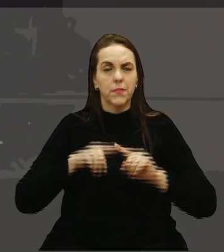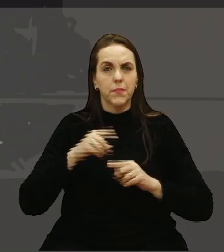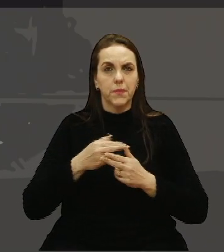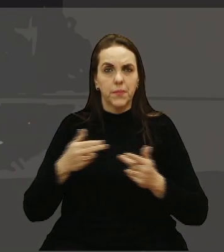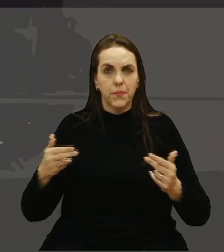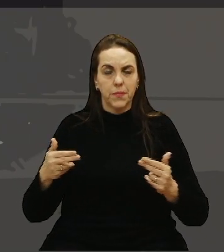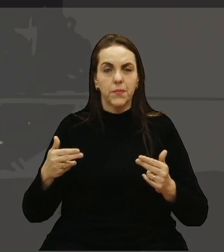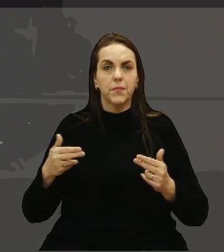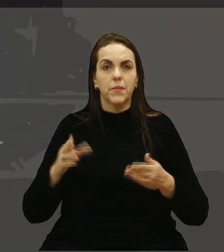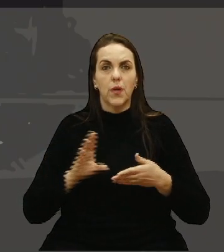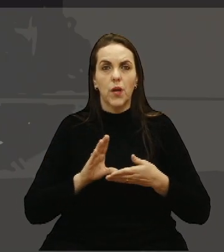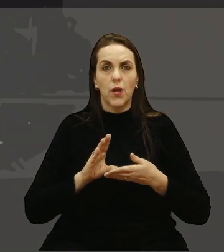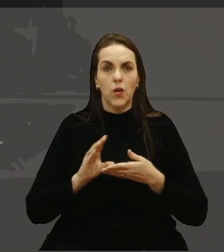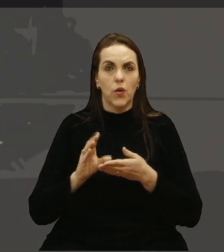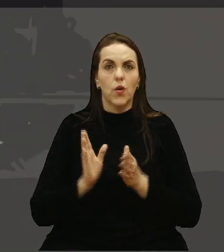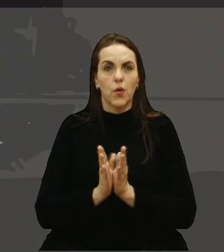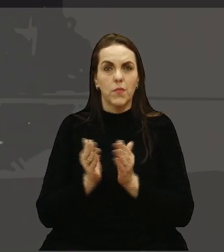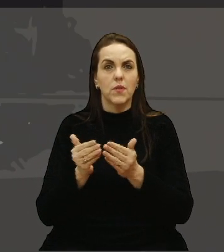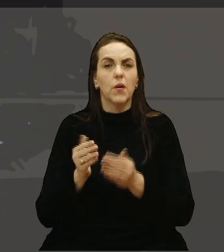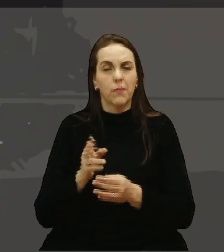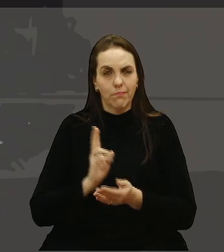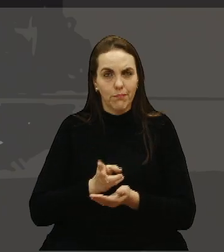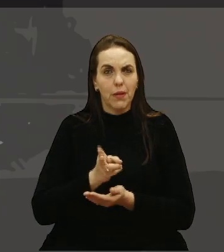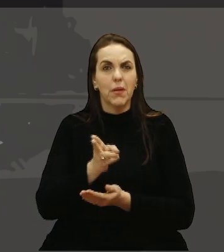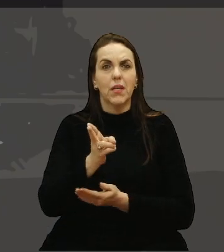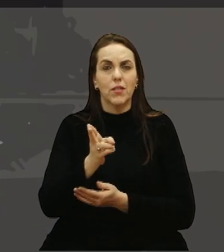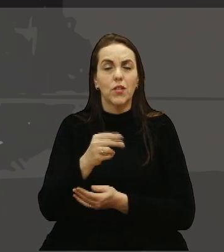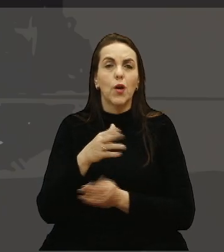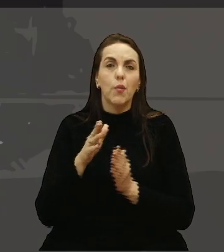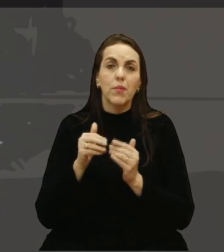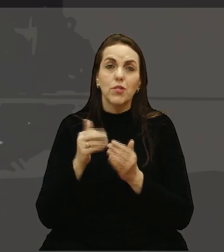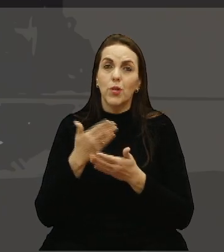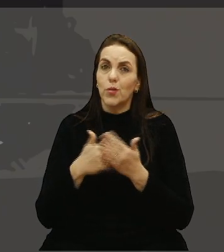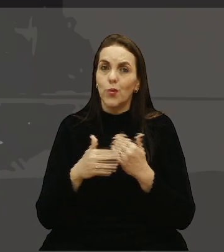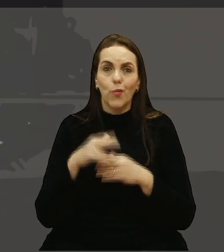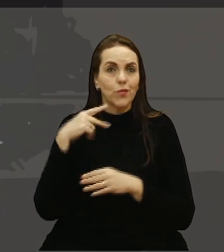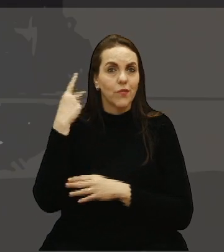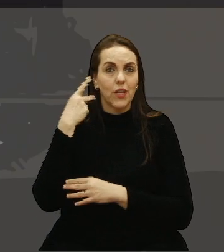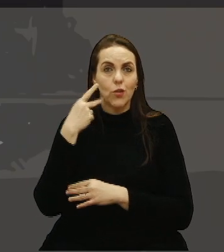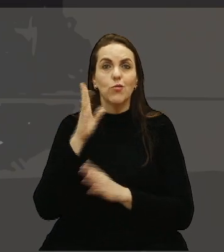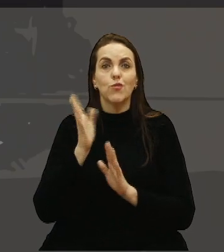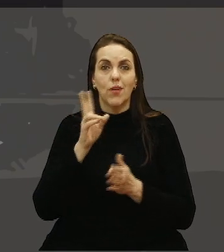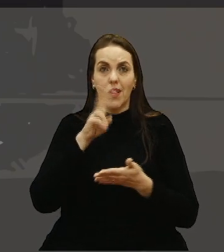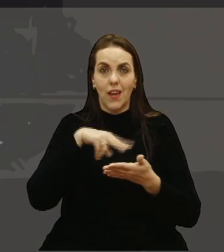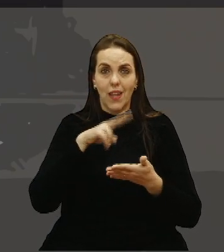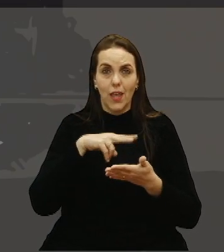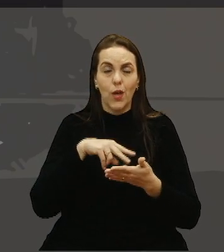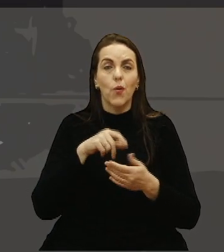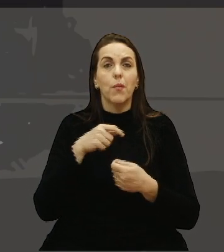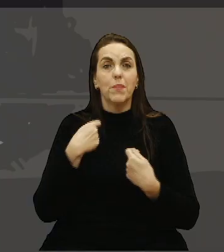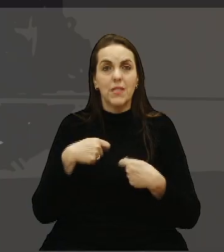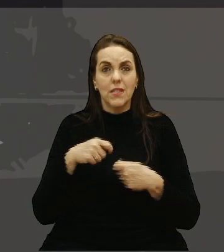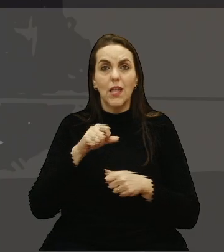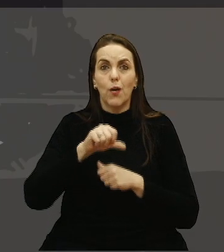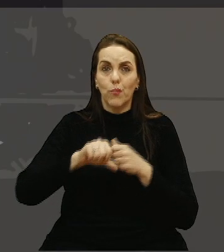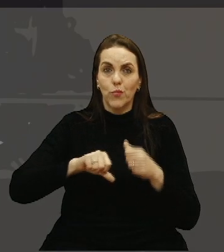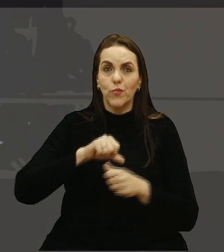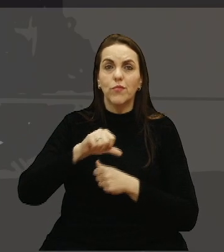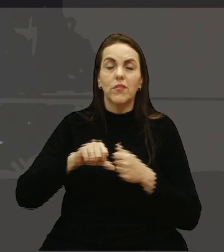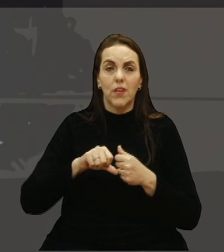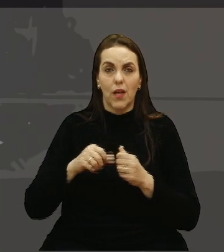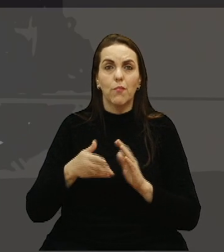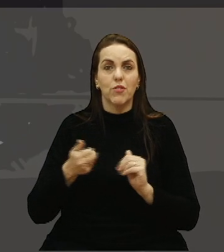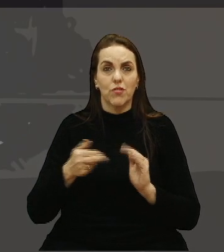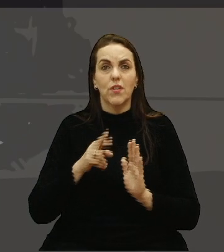às comissões permanentes. Portanto, peço a todos os vereadores que se já leram e tiverem alguma modificação, que faça através do